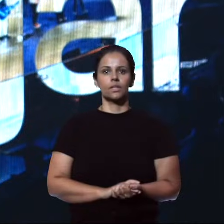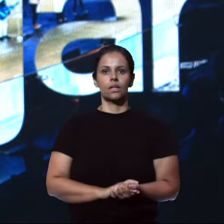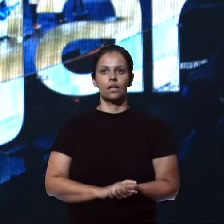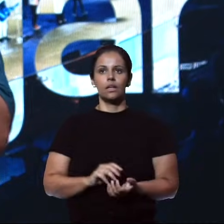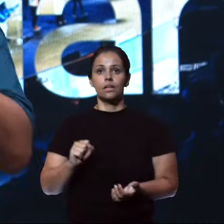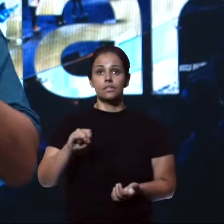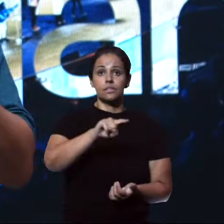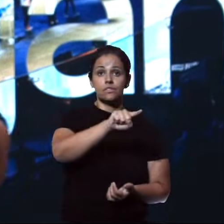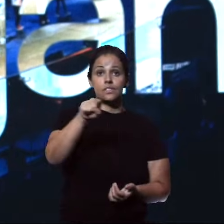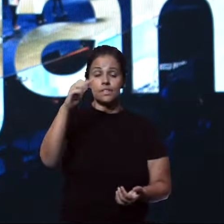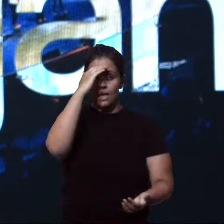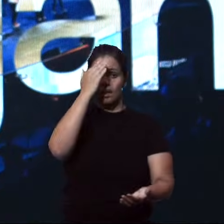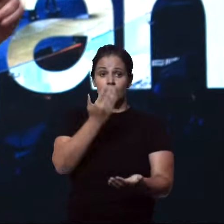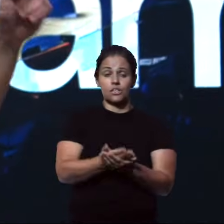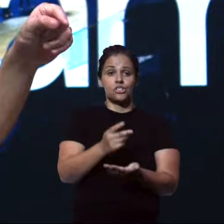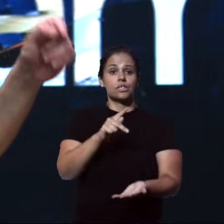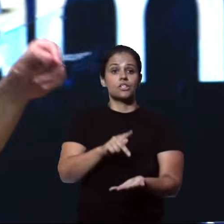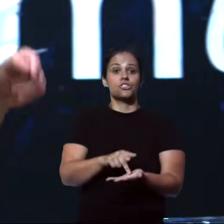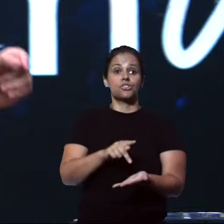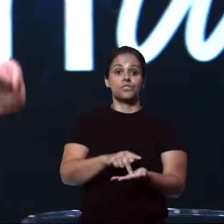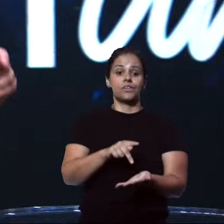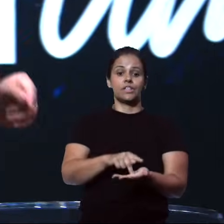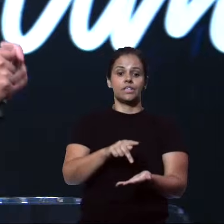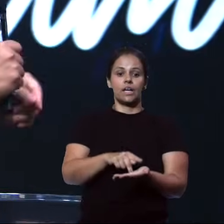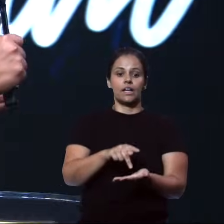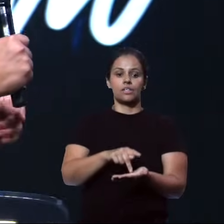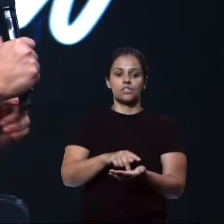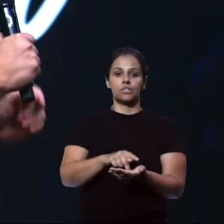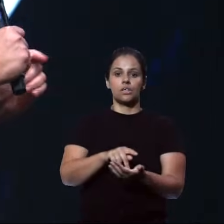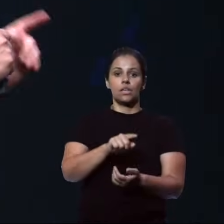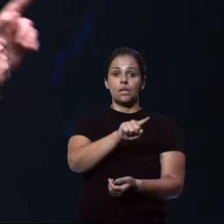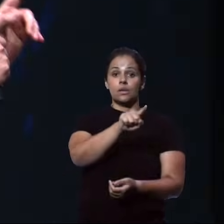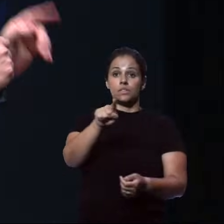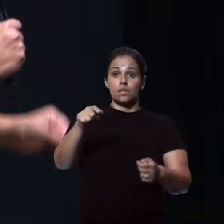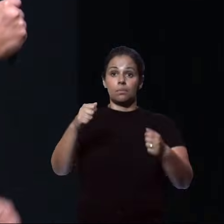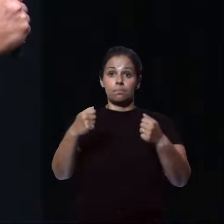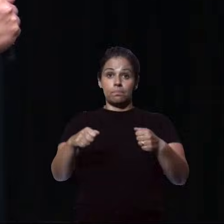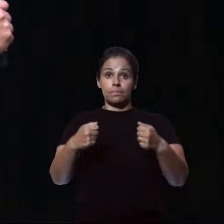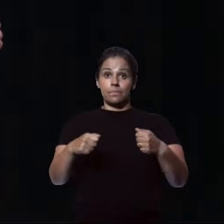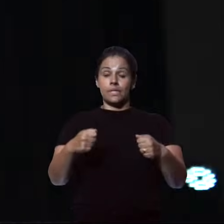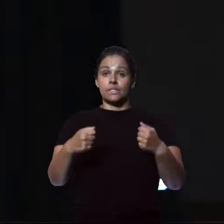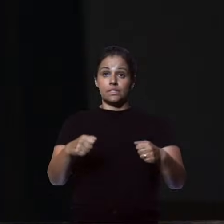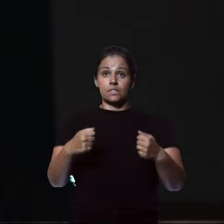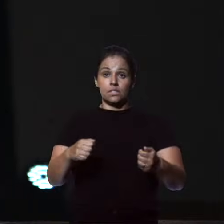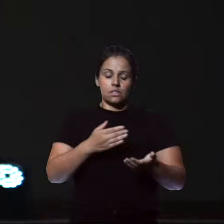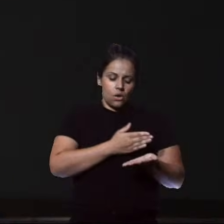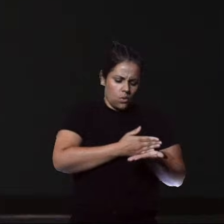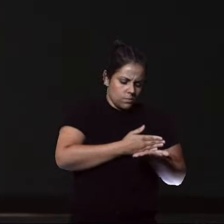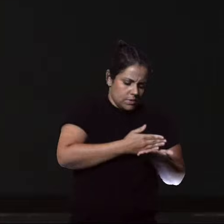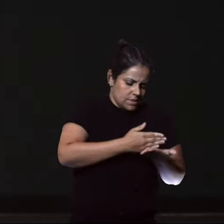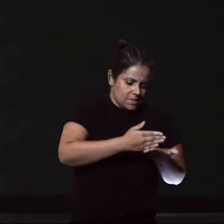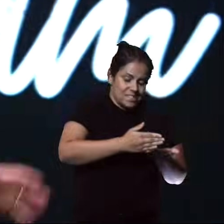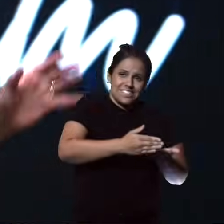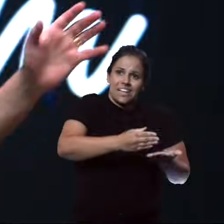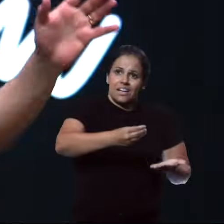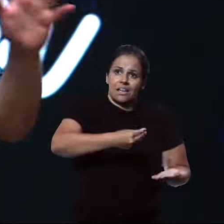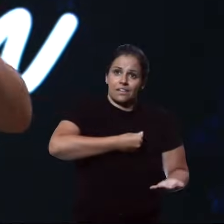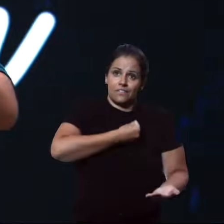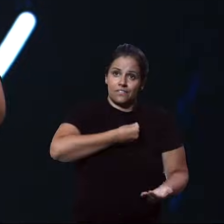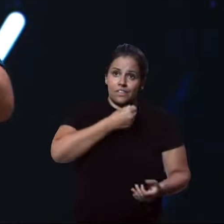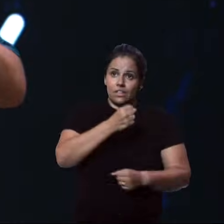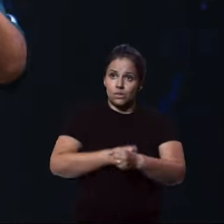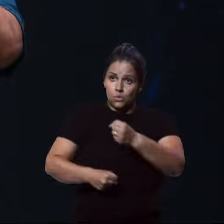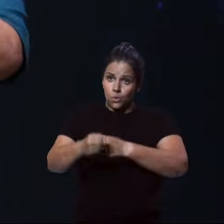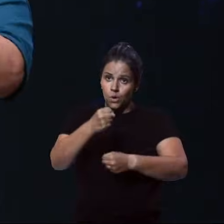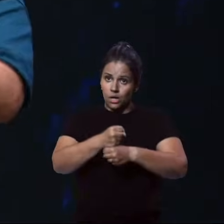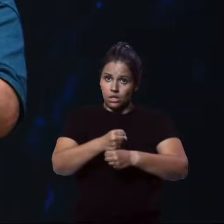Se você acredita nisso de verdade, você precisa começar a viver esse ano vivendo coisas especiais na presença do Senhor. Então, a não ser que você